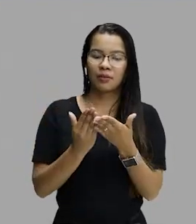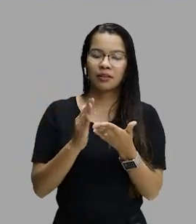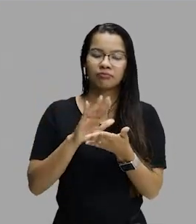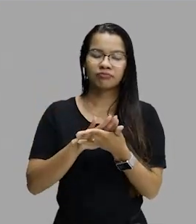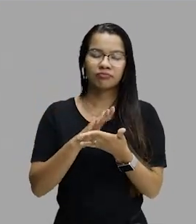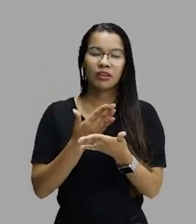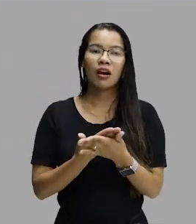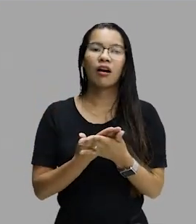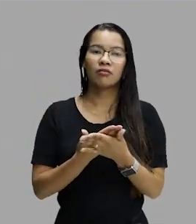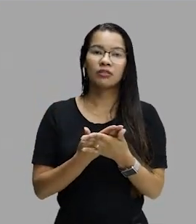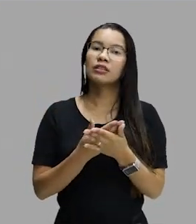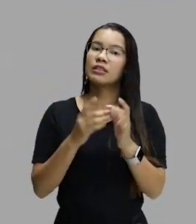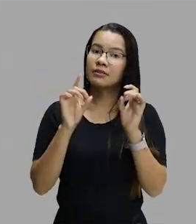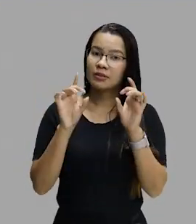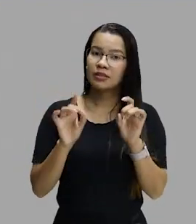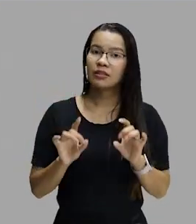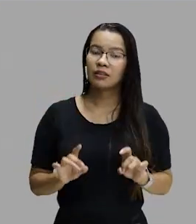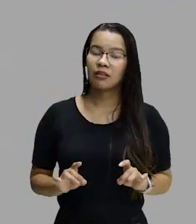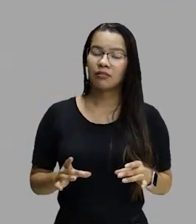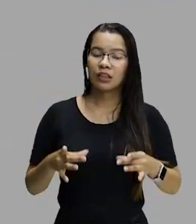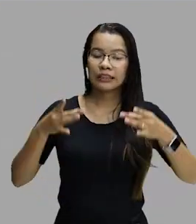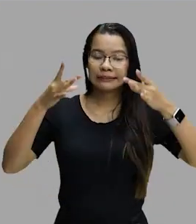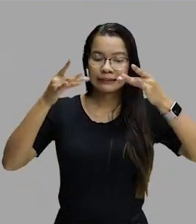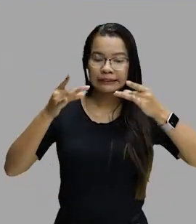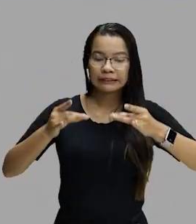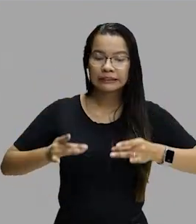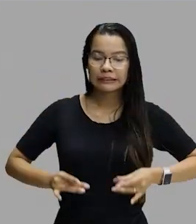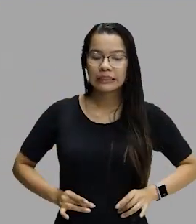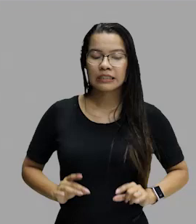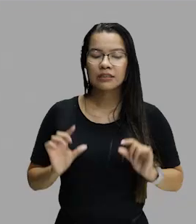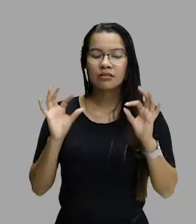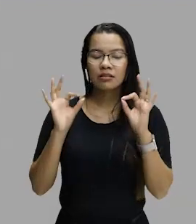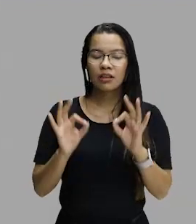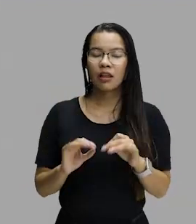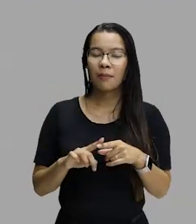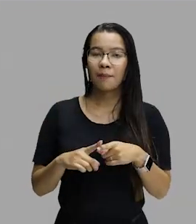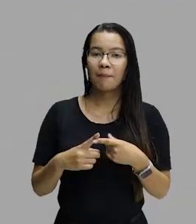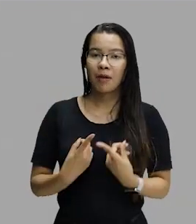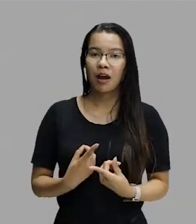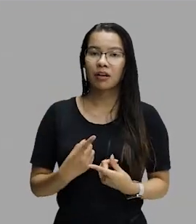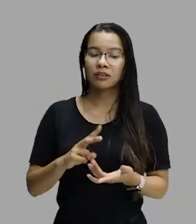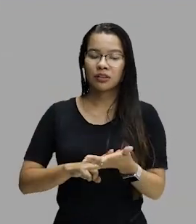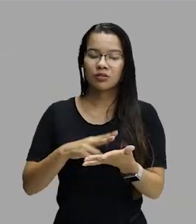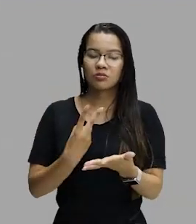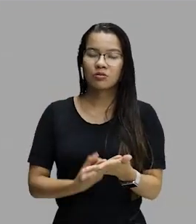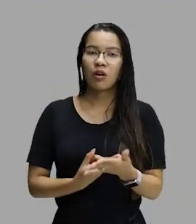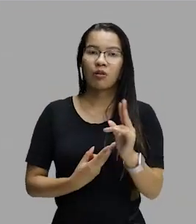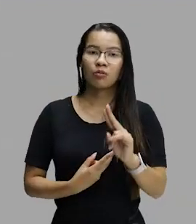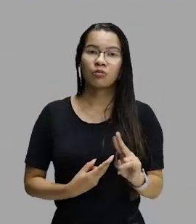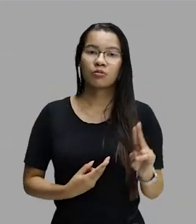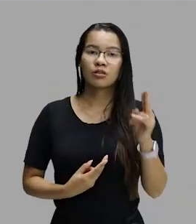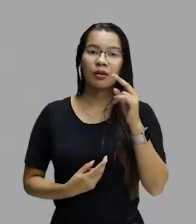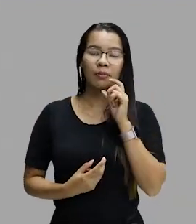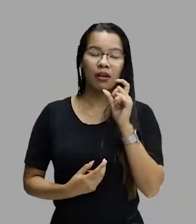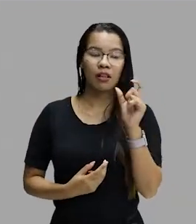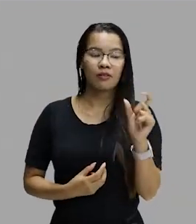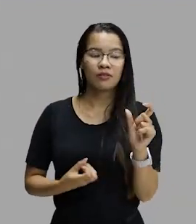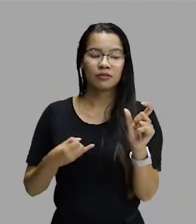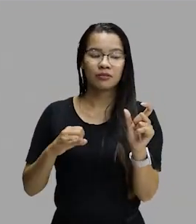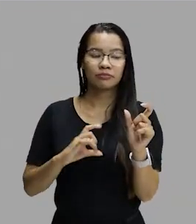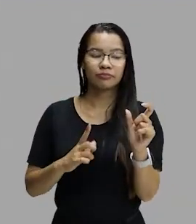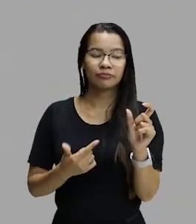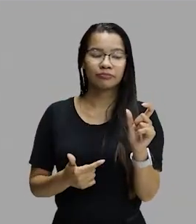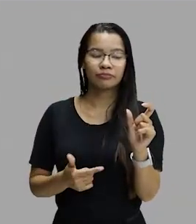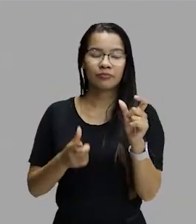específica. Porém, na tradução, o uso da palavra, se não tiver na língua do país em questão,